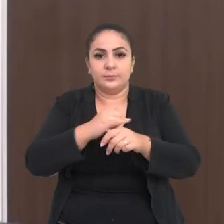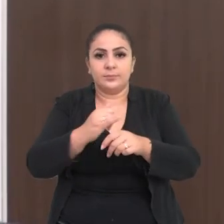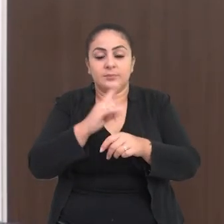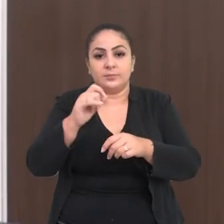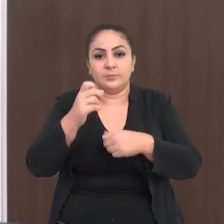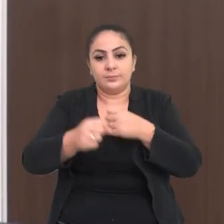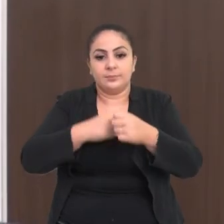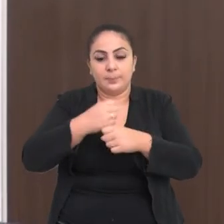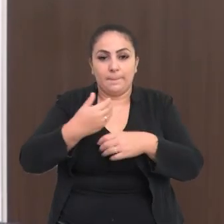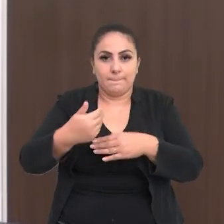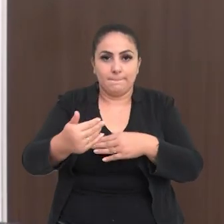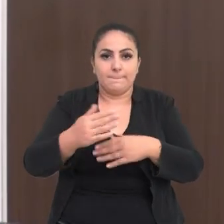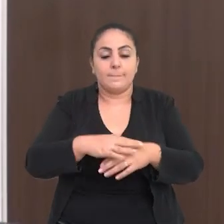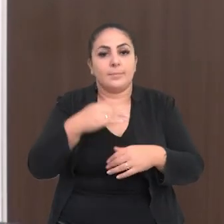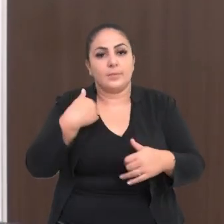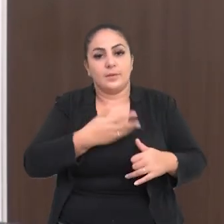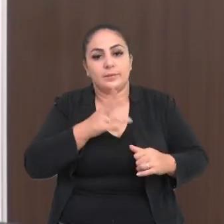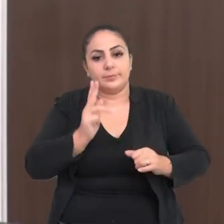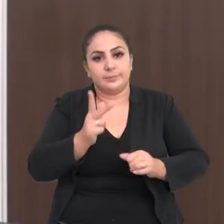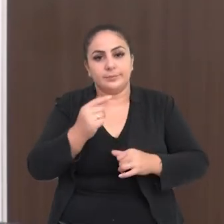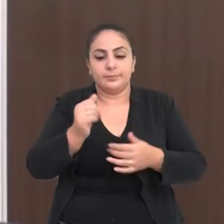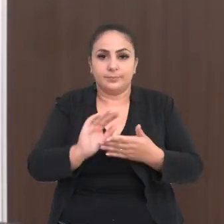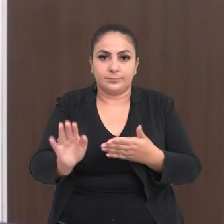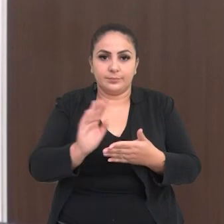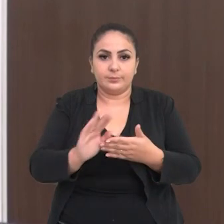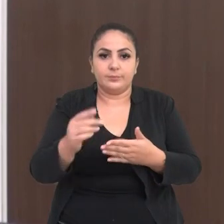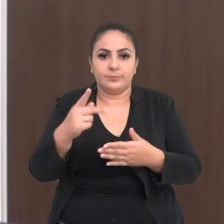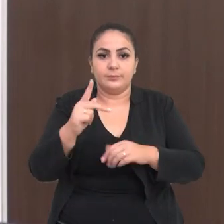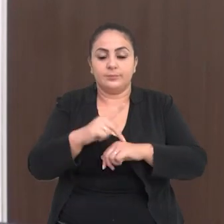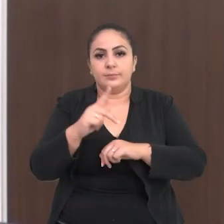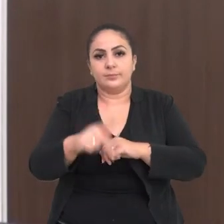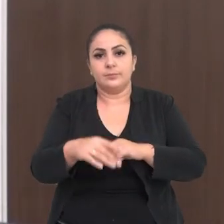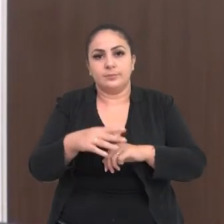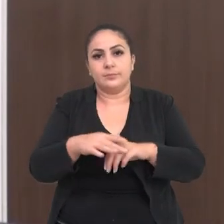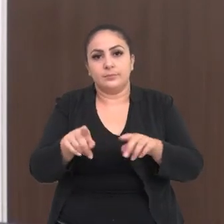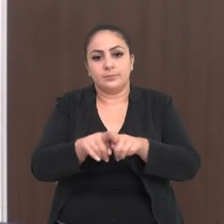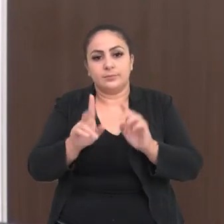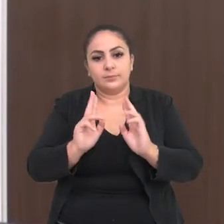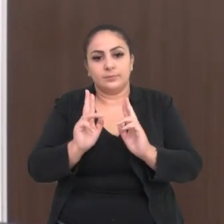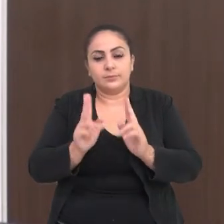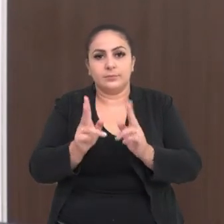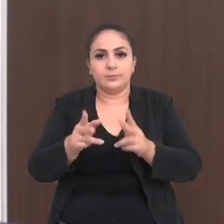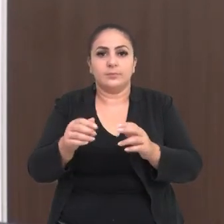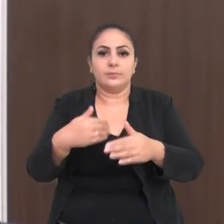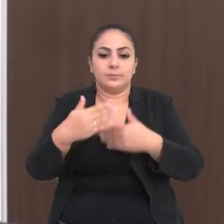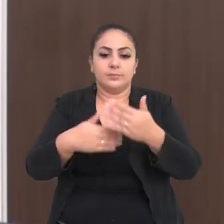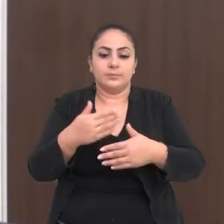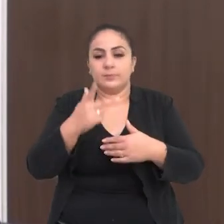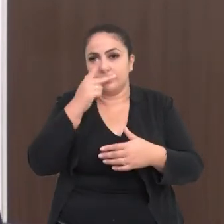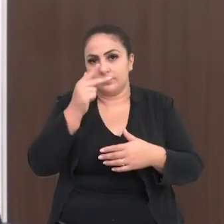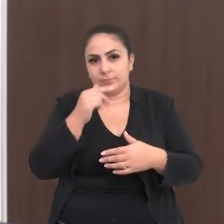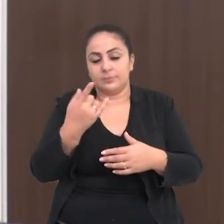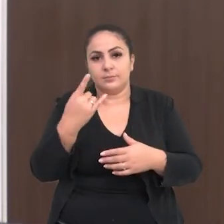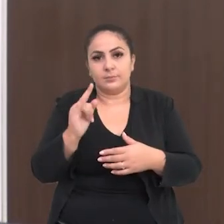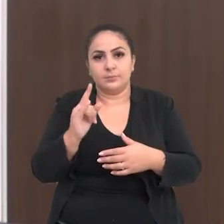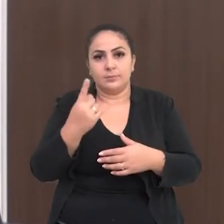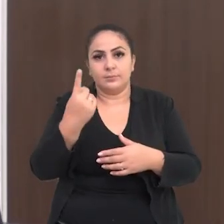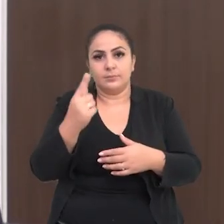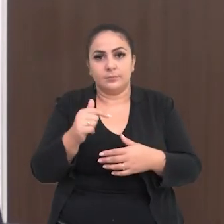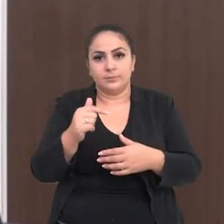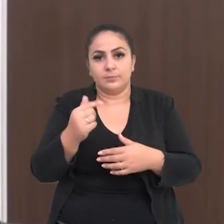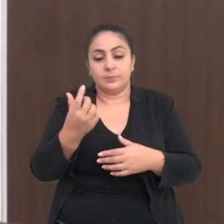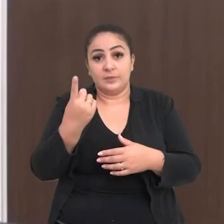para os próximos 10 anos e que vamos continuar investindo aqui em Passo Fundo e vamos continuar crescendo como crescemos nos